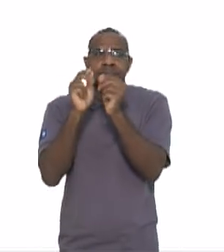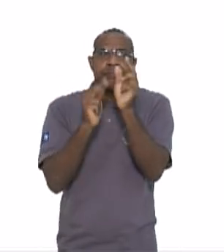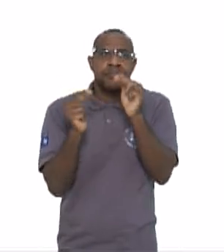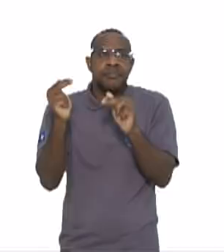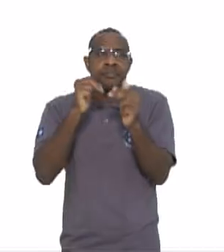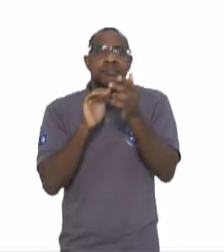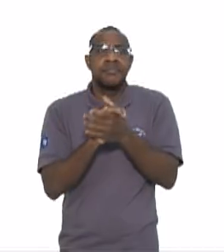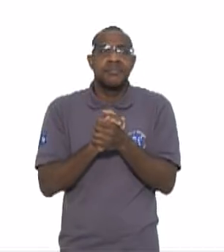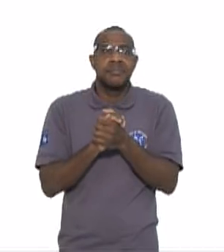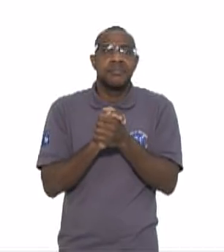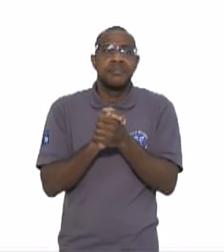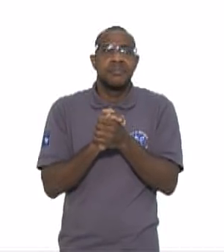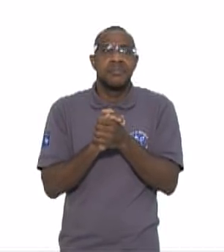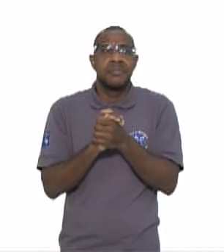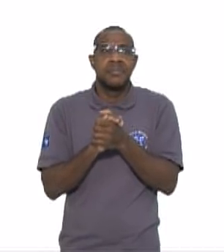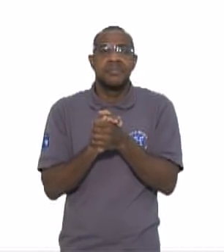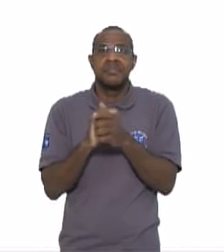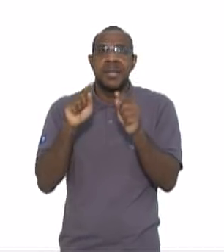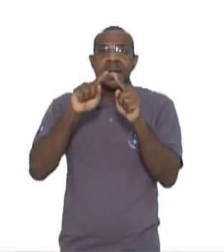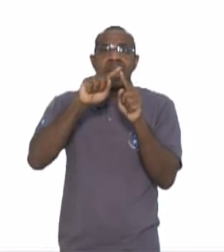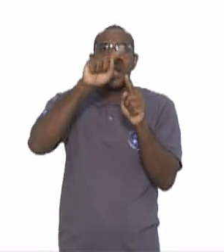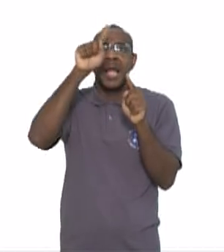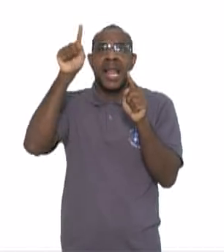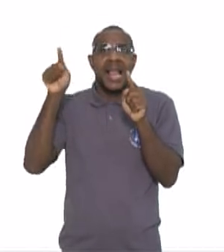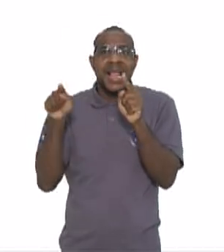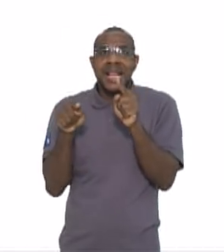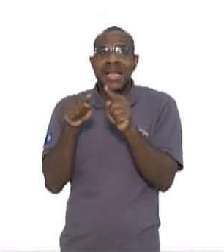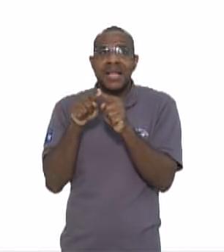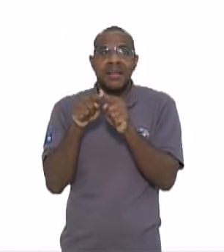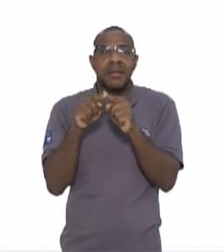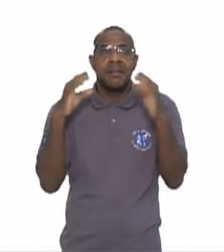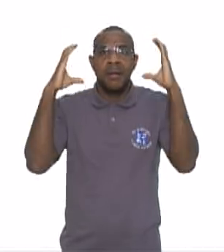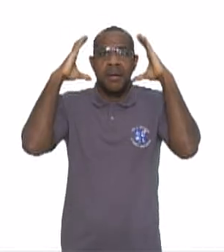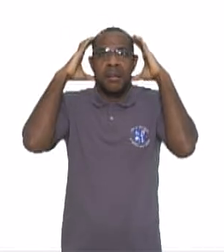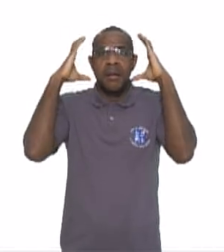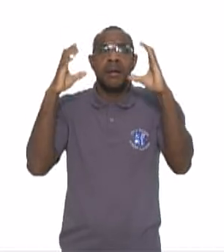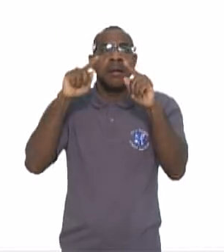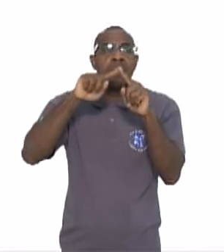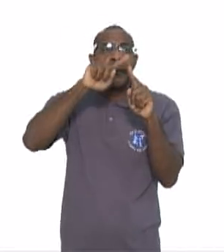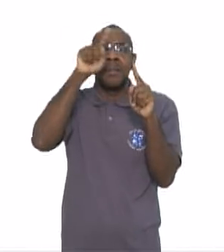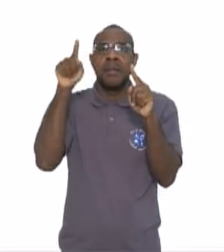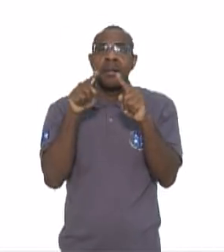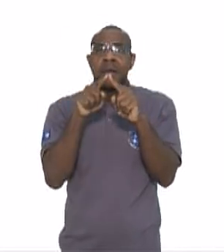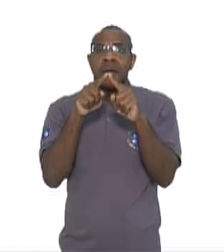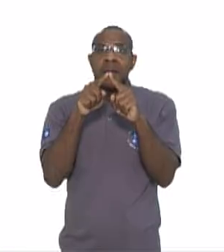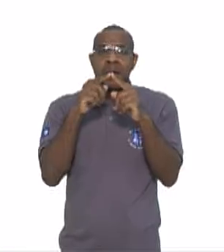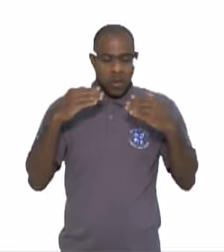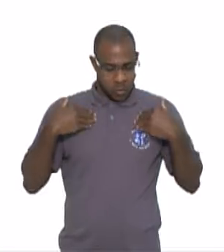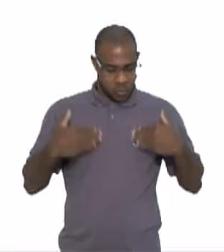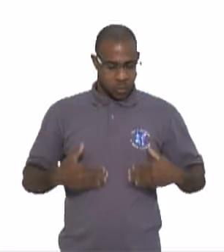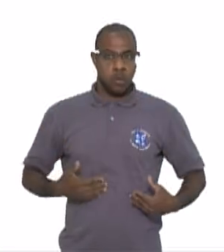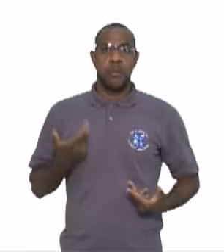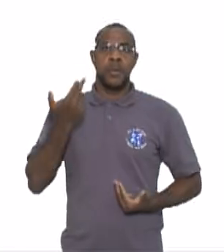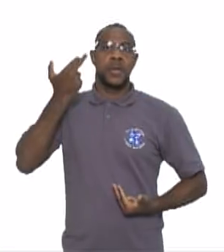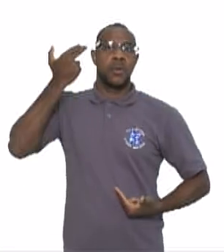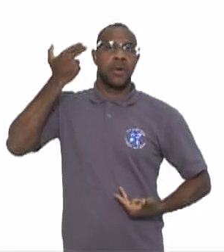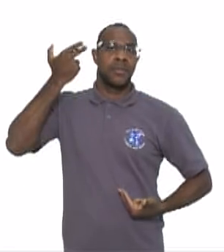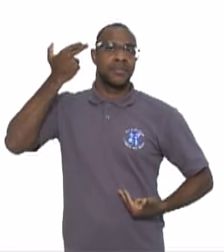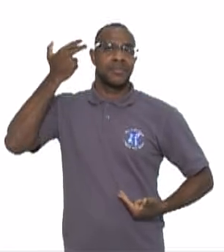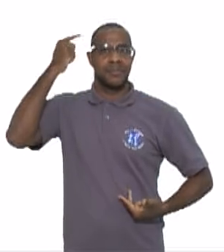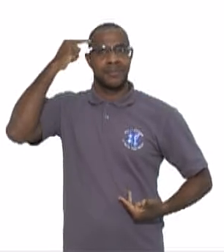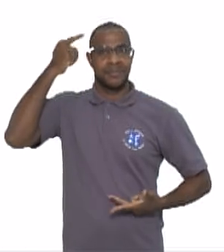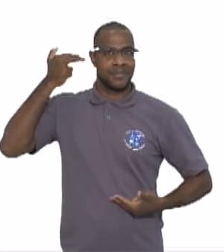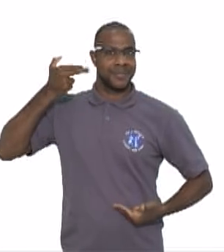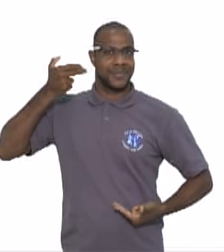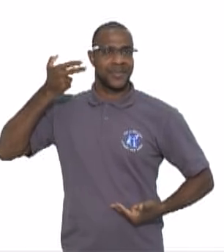fofinhas, assim, bem circulares. E a cabeça dele é praticamente do tamanho do corpo dele. Talvez o corpo ainda seja menor do que a cabeça.